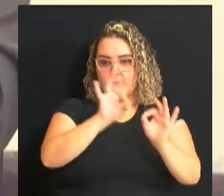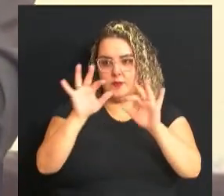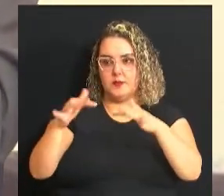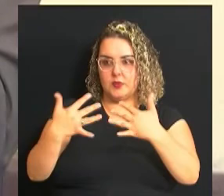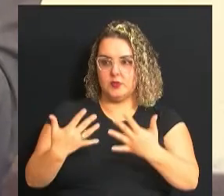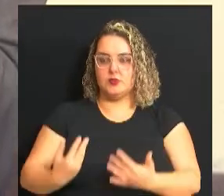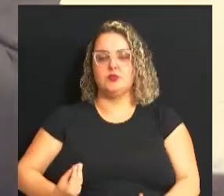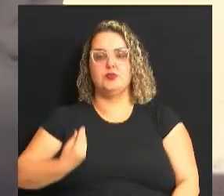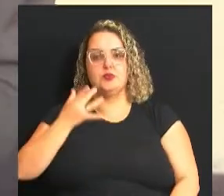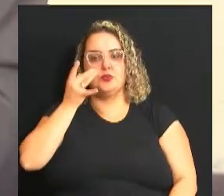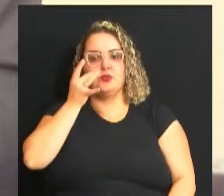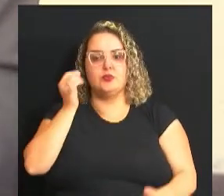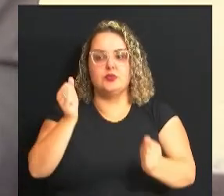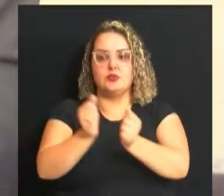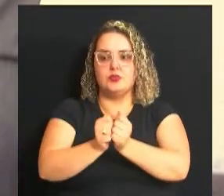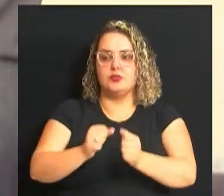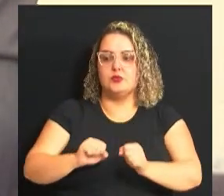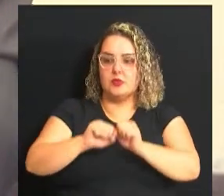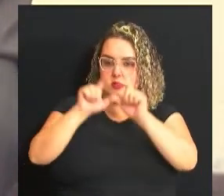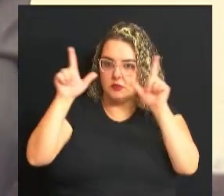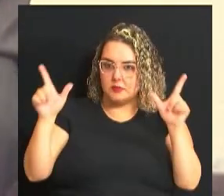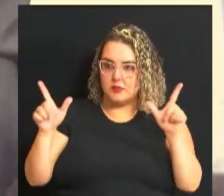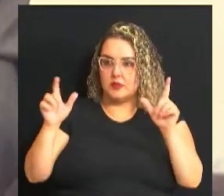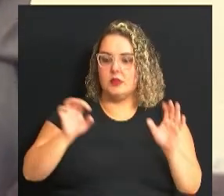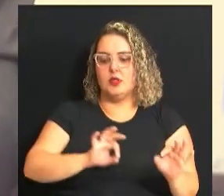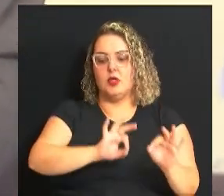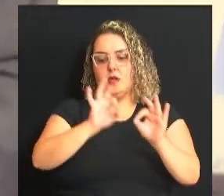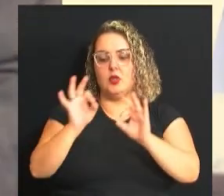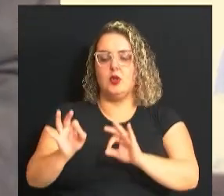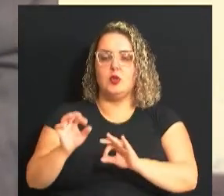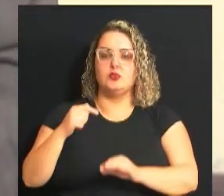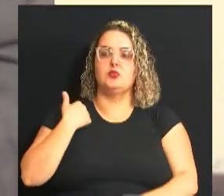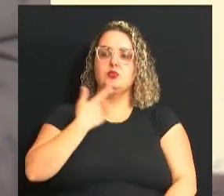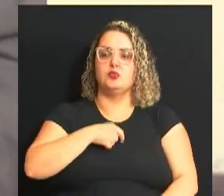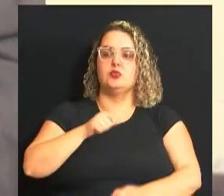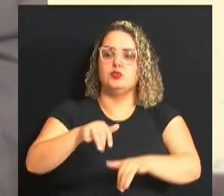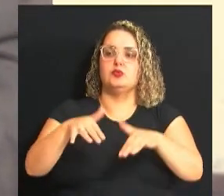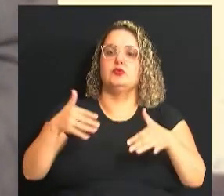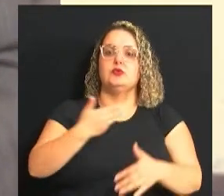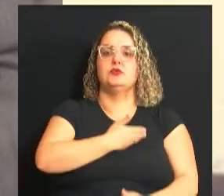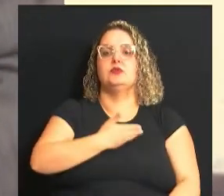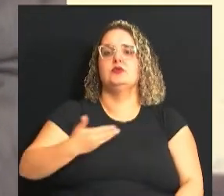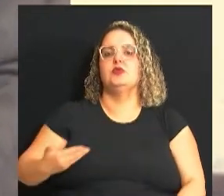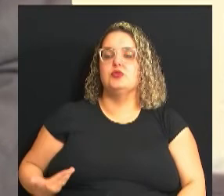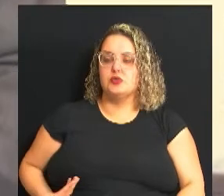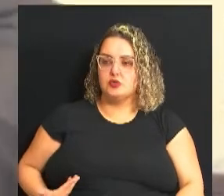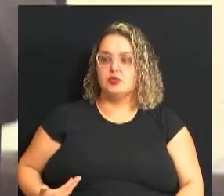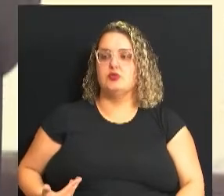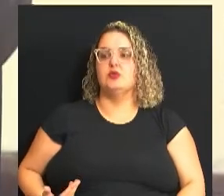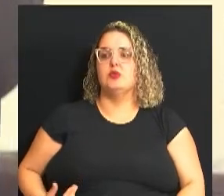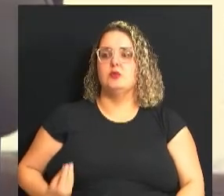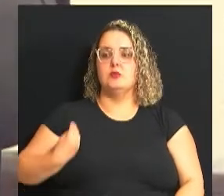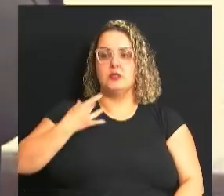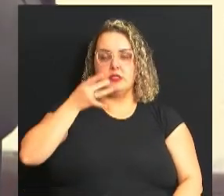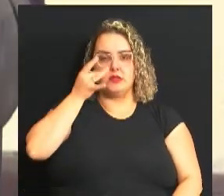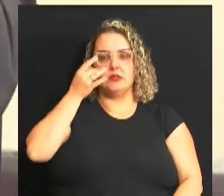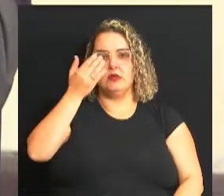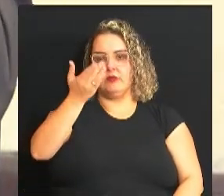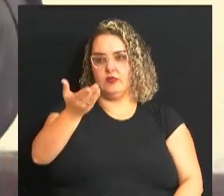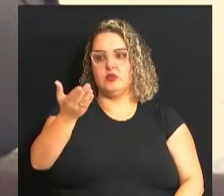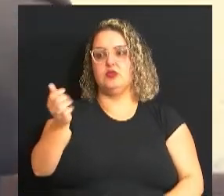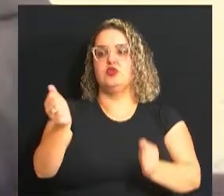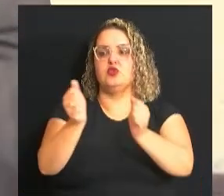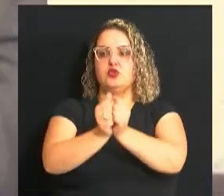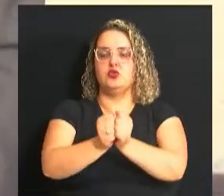esteve conosco nesta manhã, acompanhando nossas audiências públicas presencialmente, você que esteve